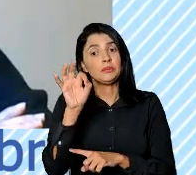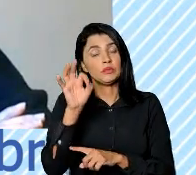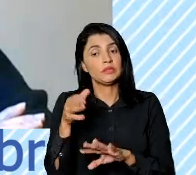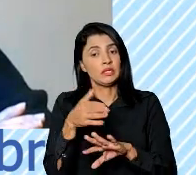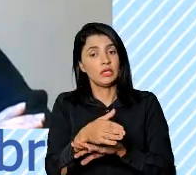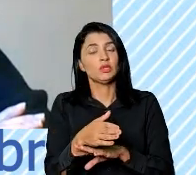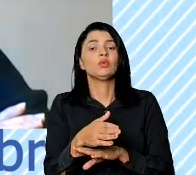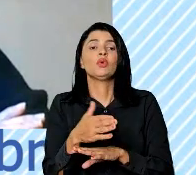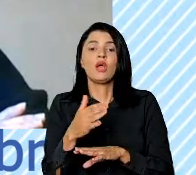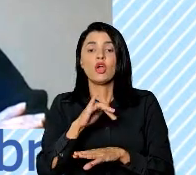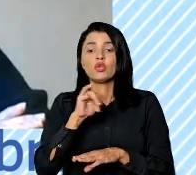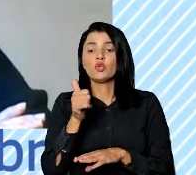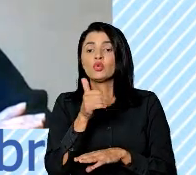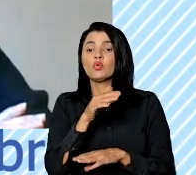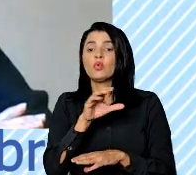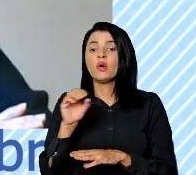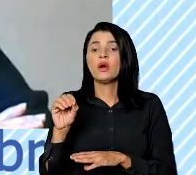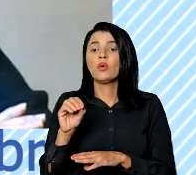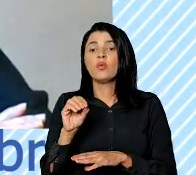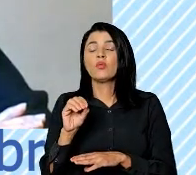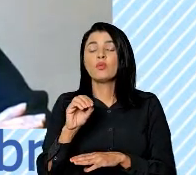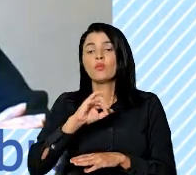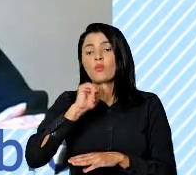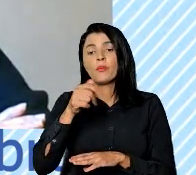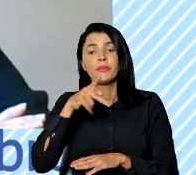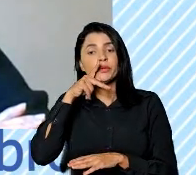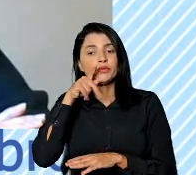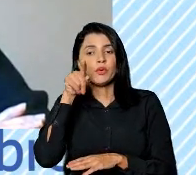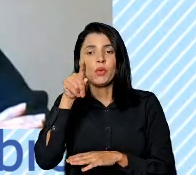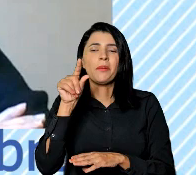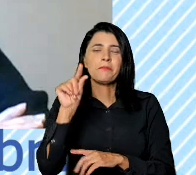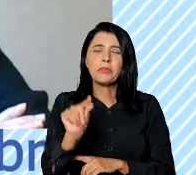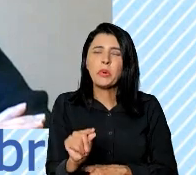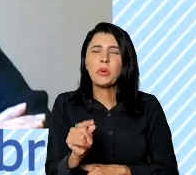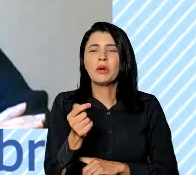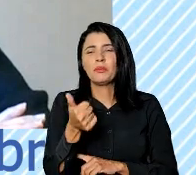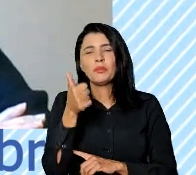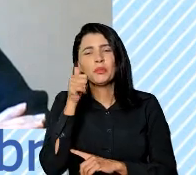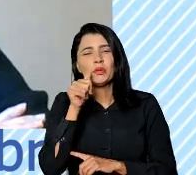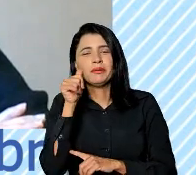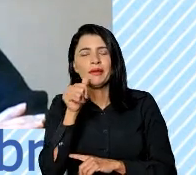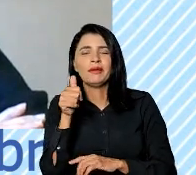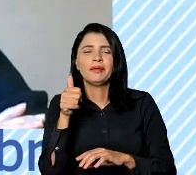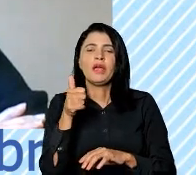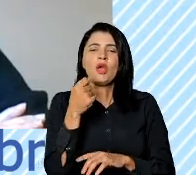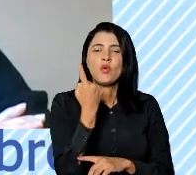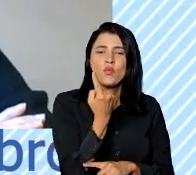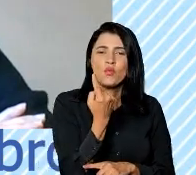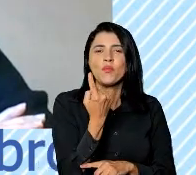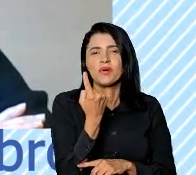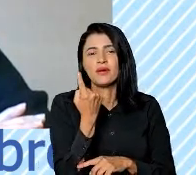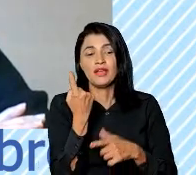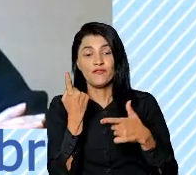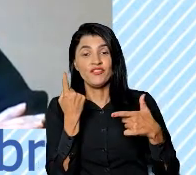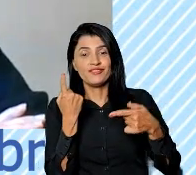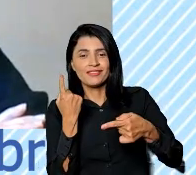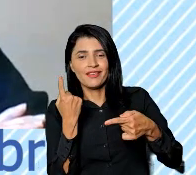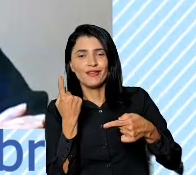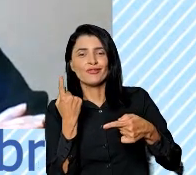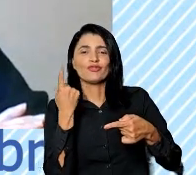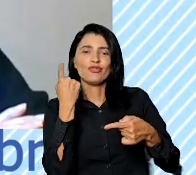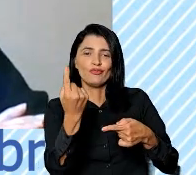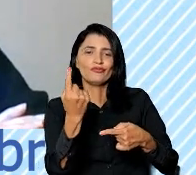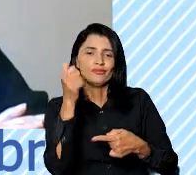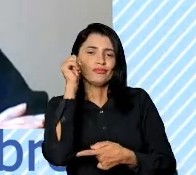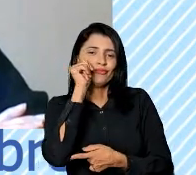Pessoa, a título de exemplo, é a capital com a menor porcentagem. Apenas uma das 27 cadeiras é ocupada por uma mulher. Em